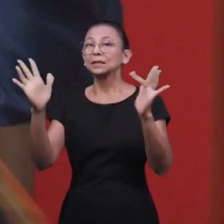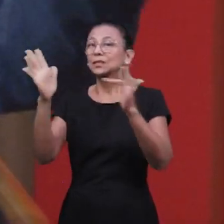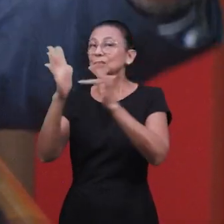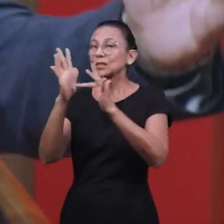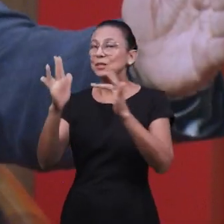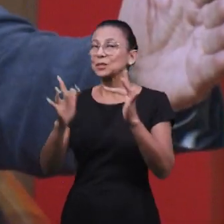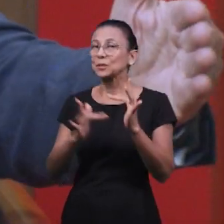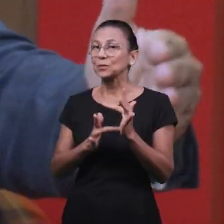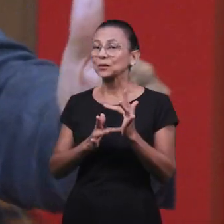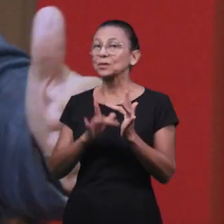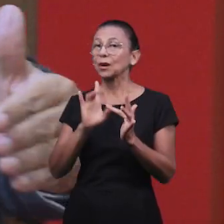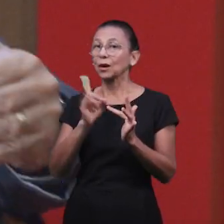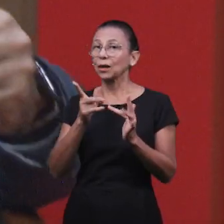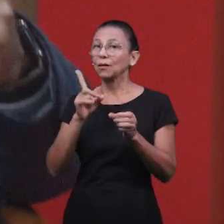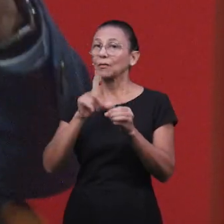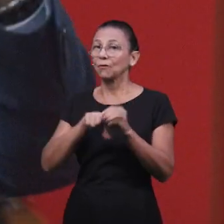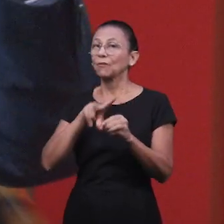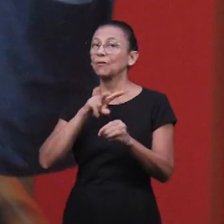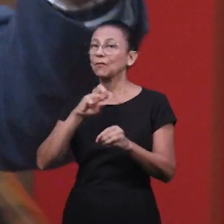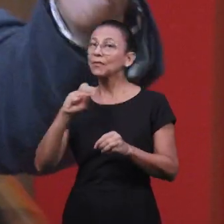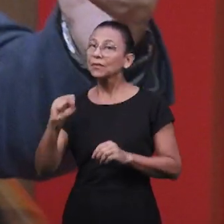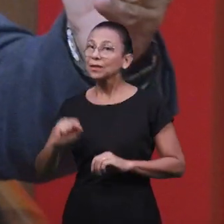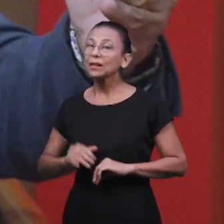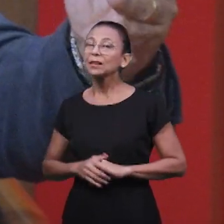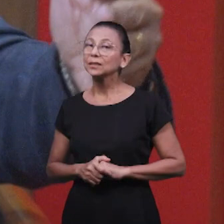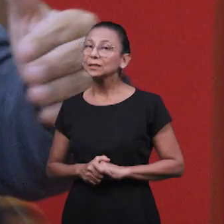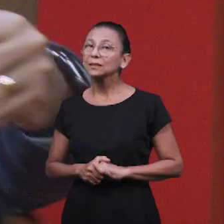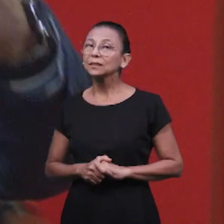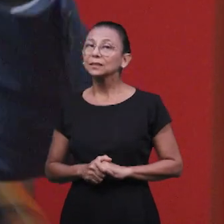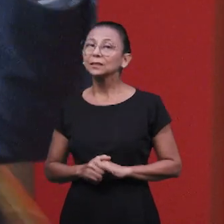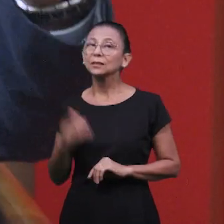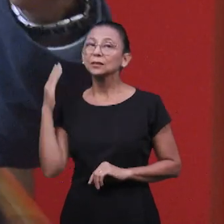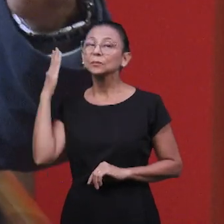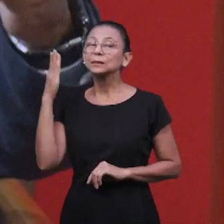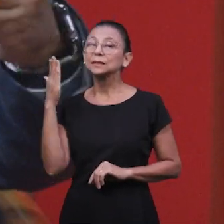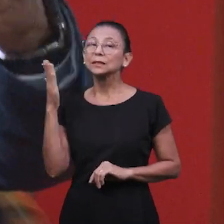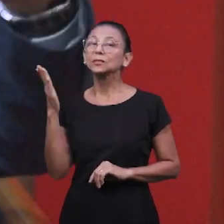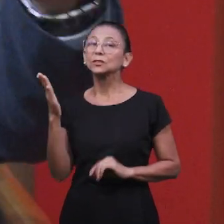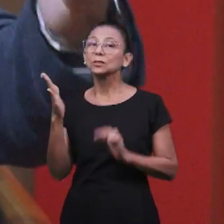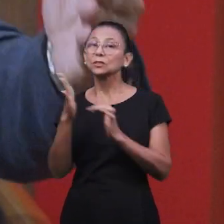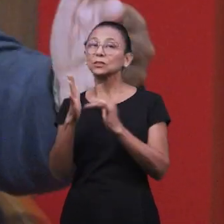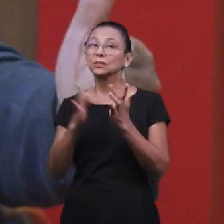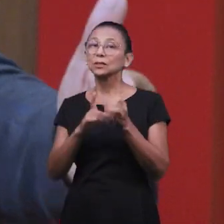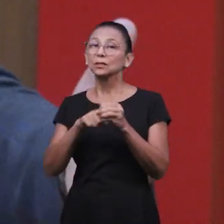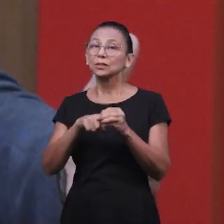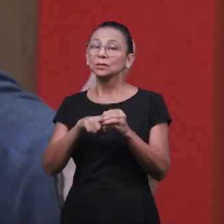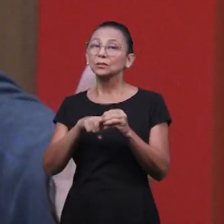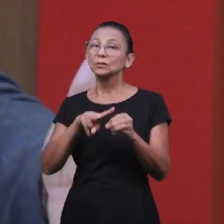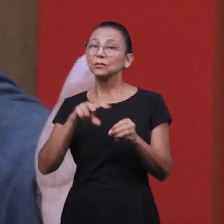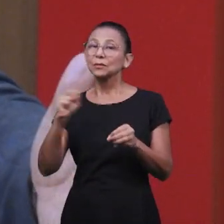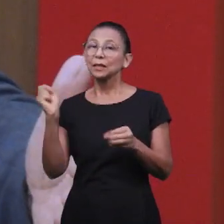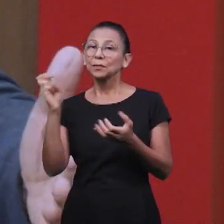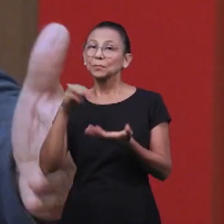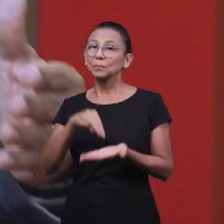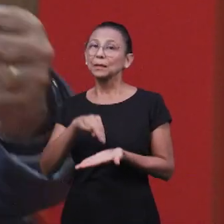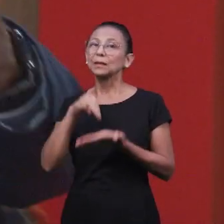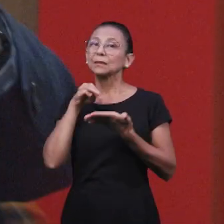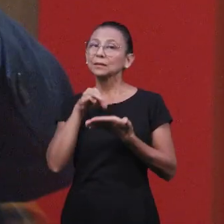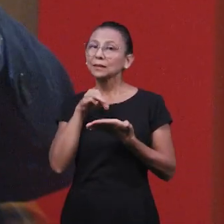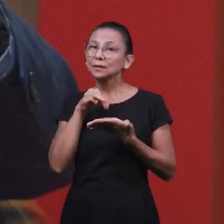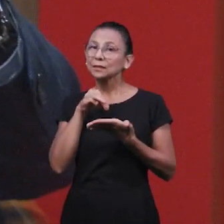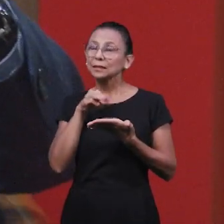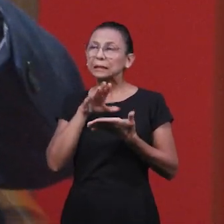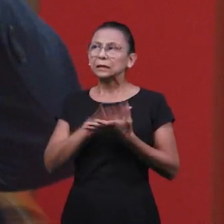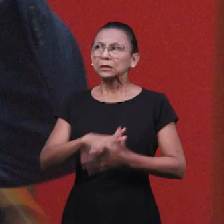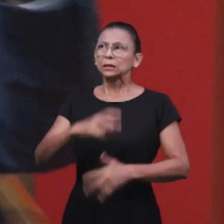Jesus vem. É a nossa grande mensagem, né, Josias? Maranata, o Senhor Jesus vem. Então, através